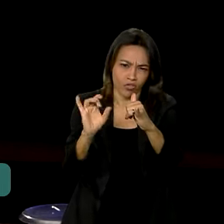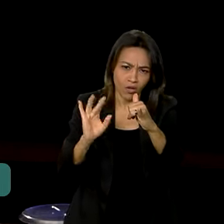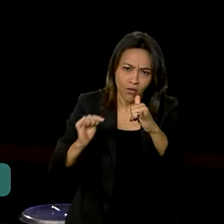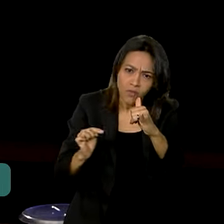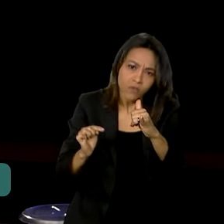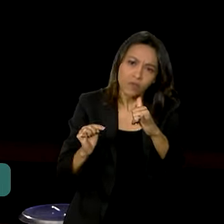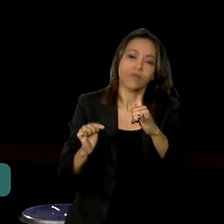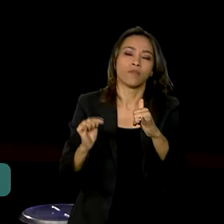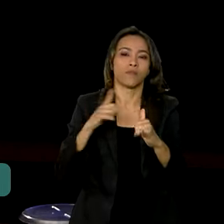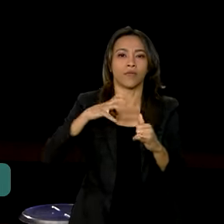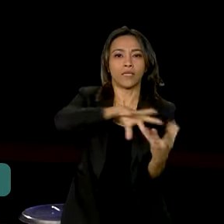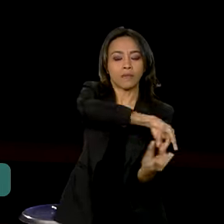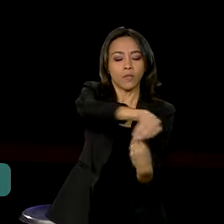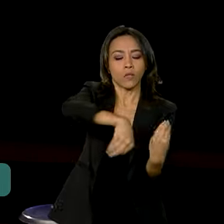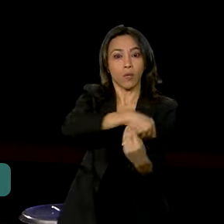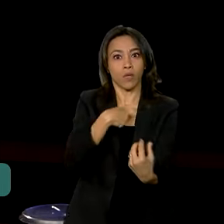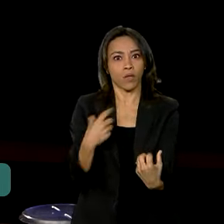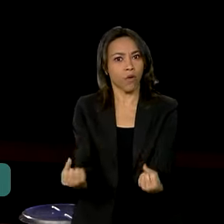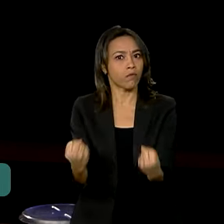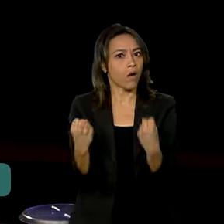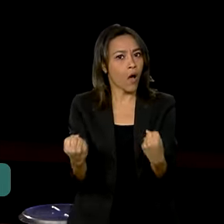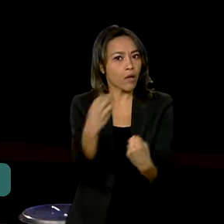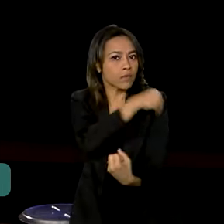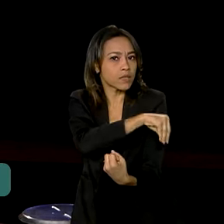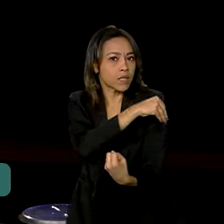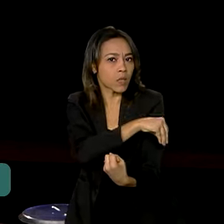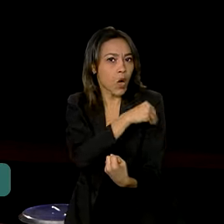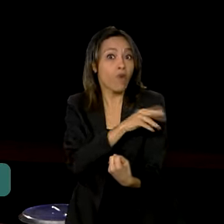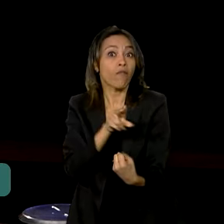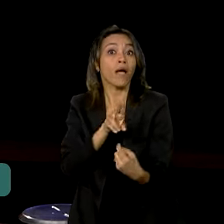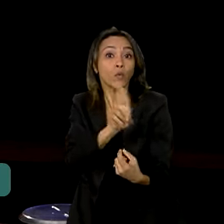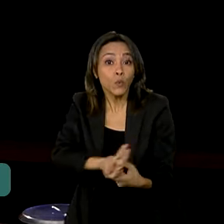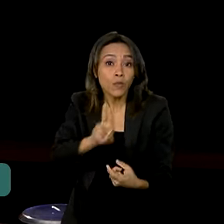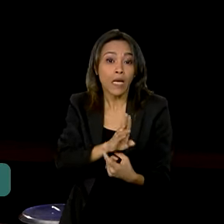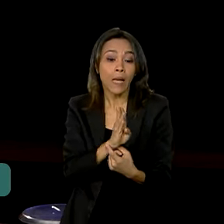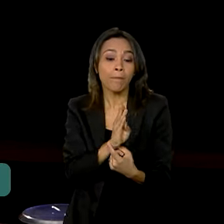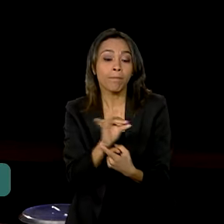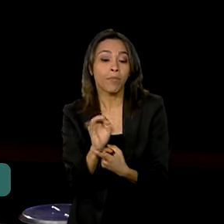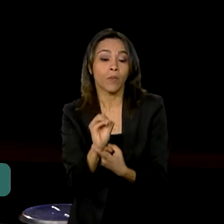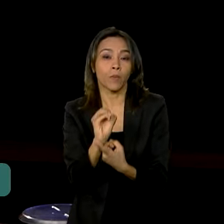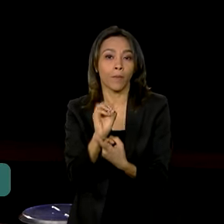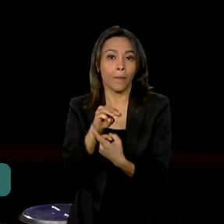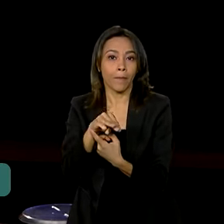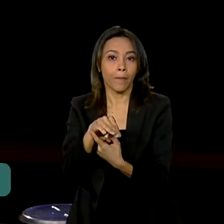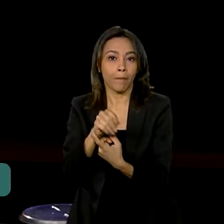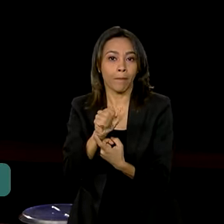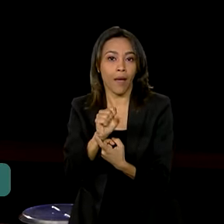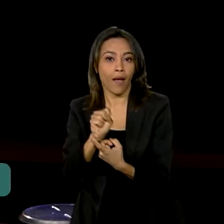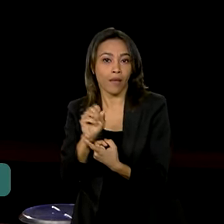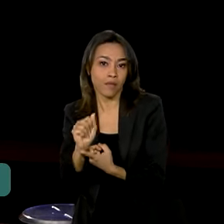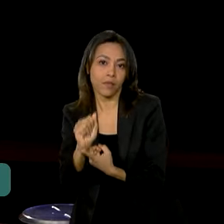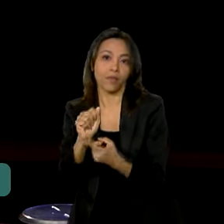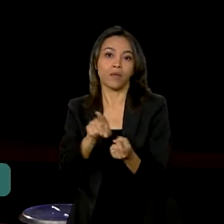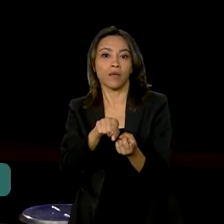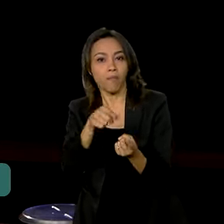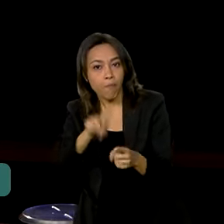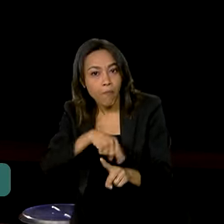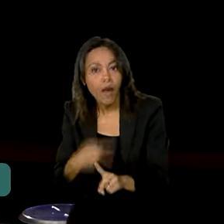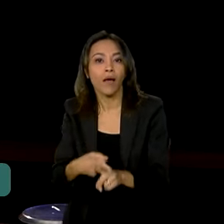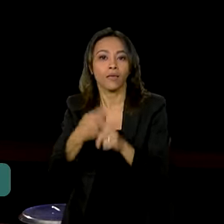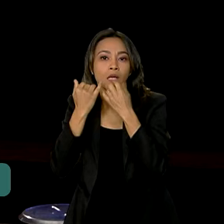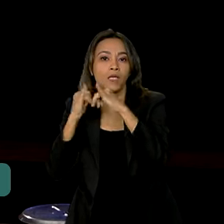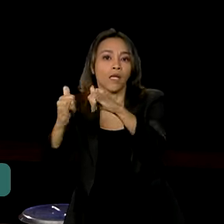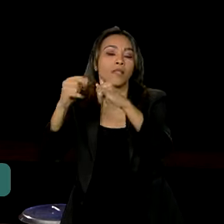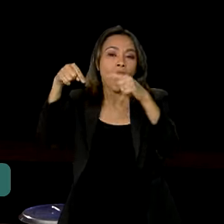pela força que a gente tem do etanol, ele vai usar biomassa e também eletricidade. E isso é uma revolução